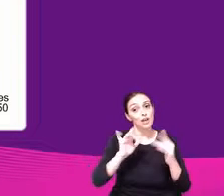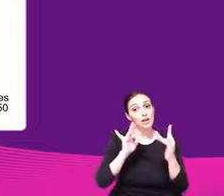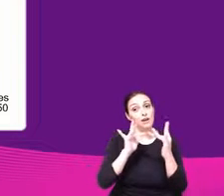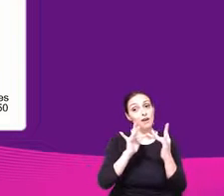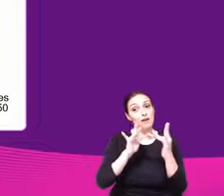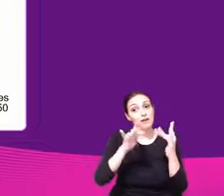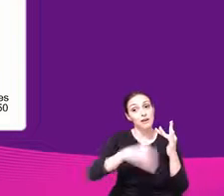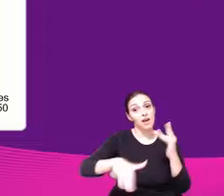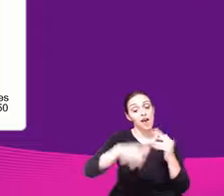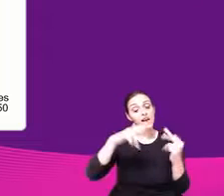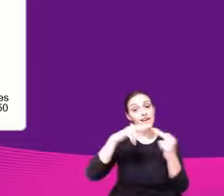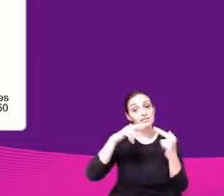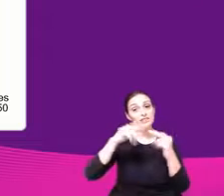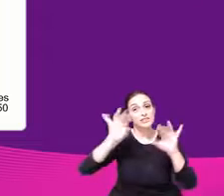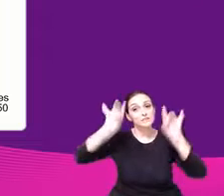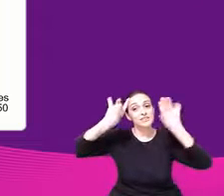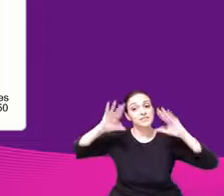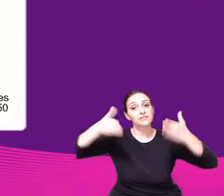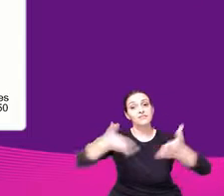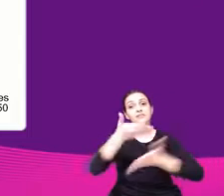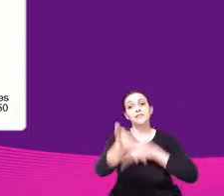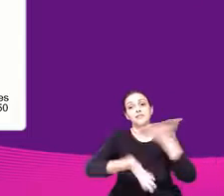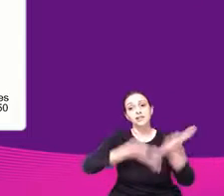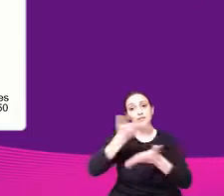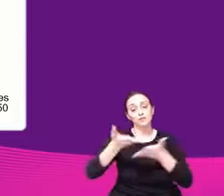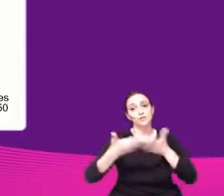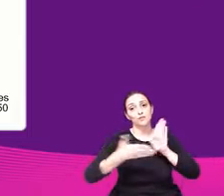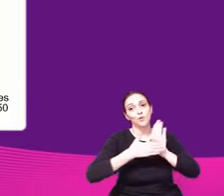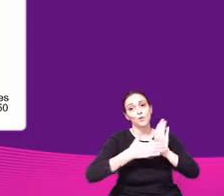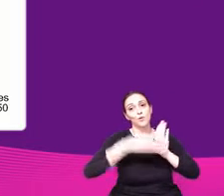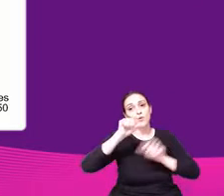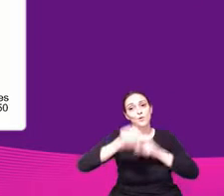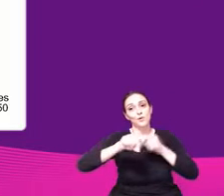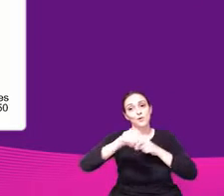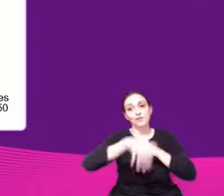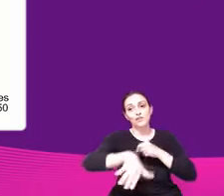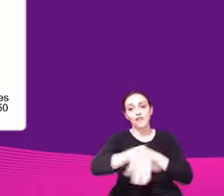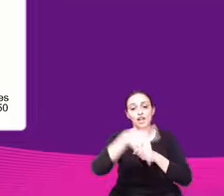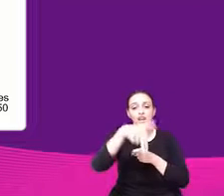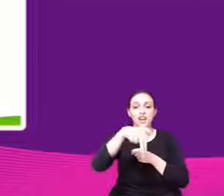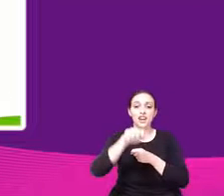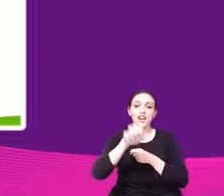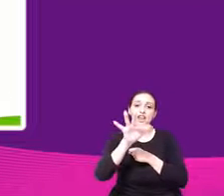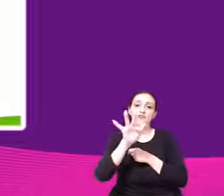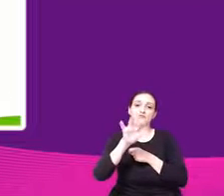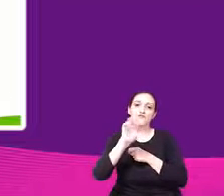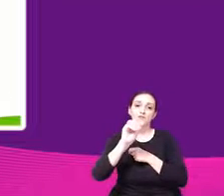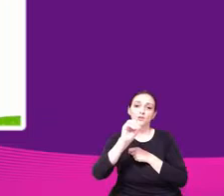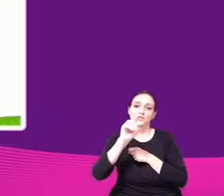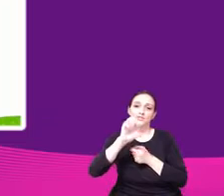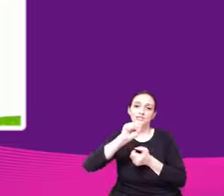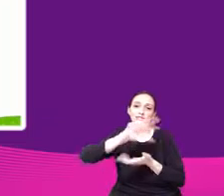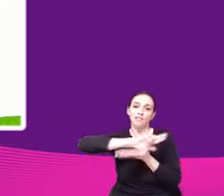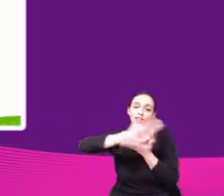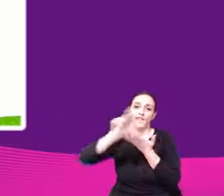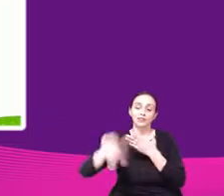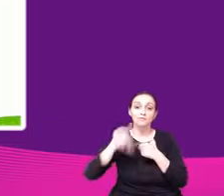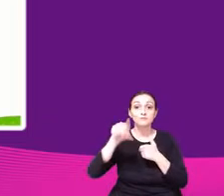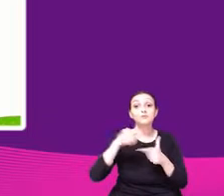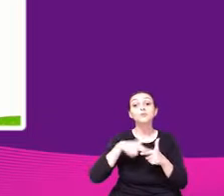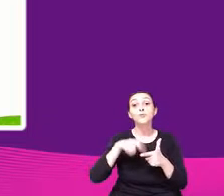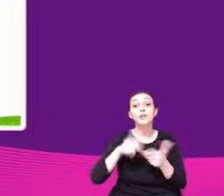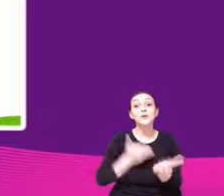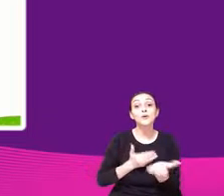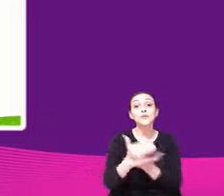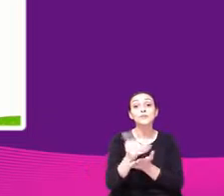especializada em tratamento que se propõe que seja feito com nefrologistas. O problema começa aí